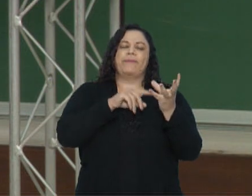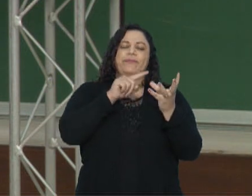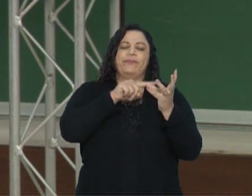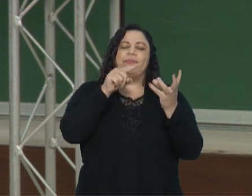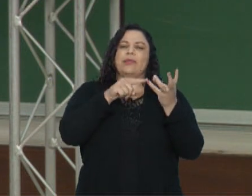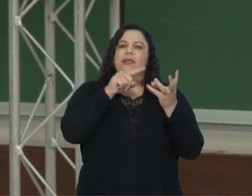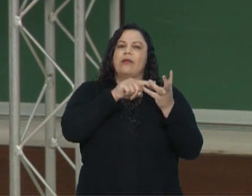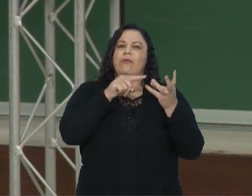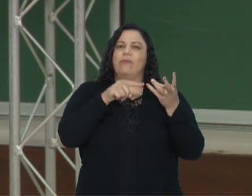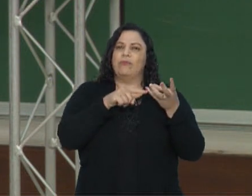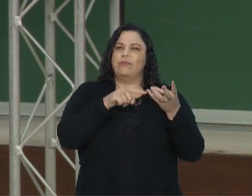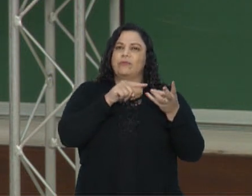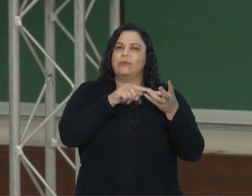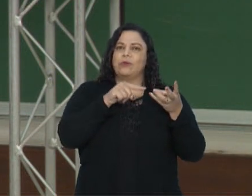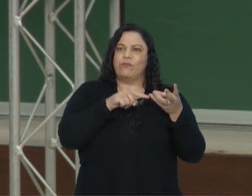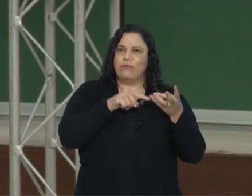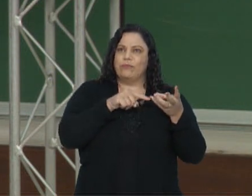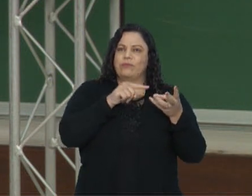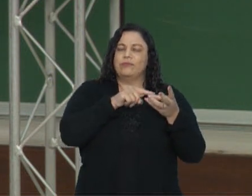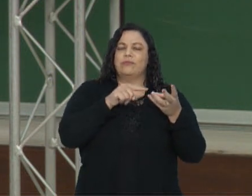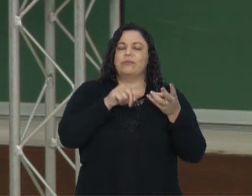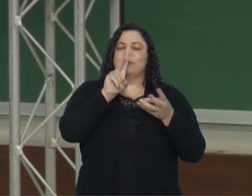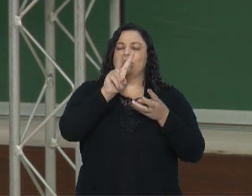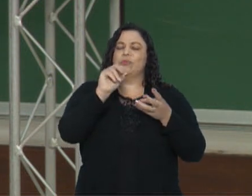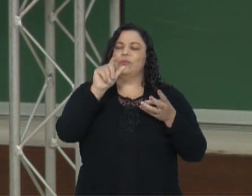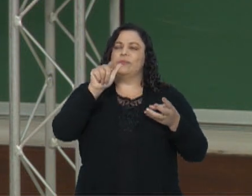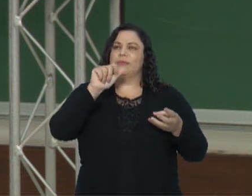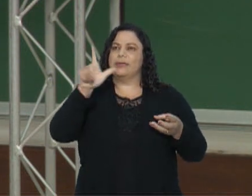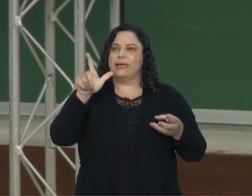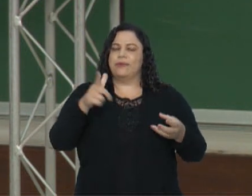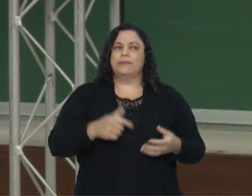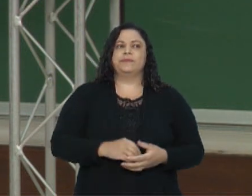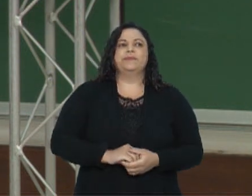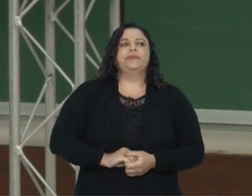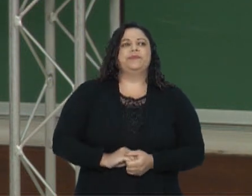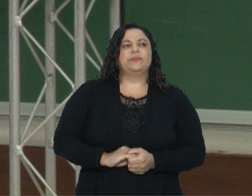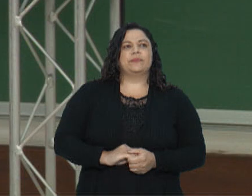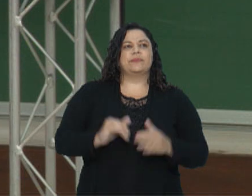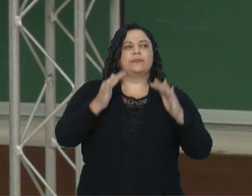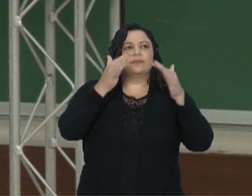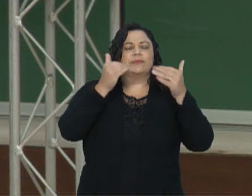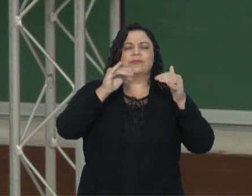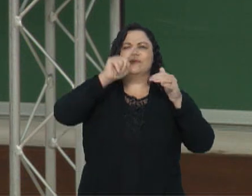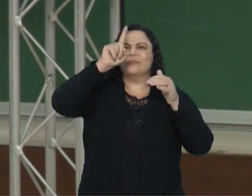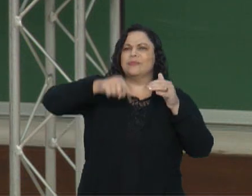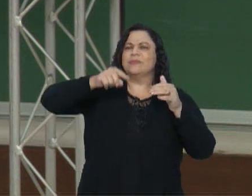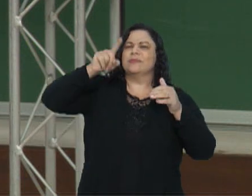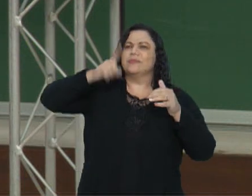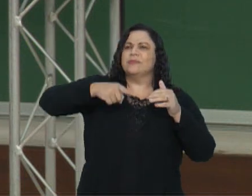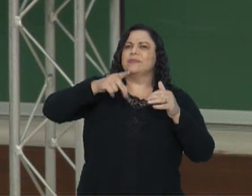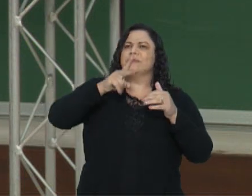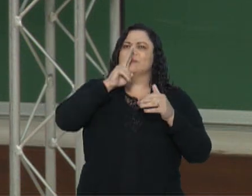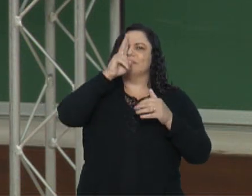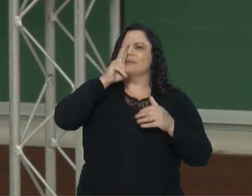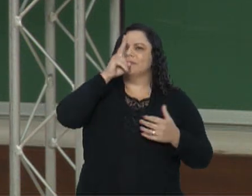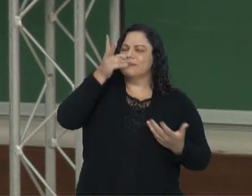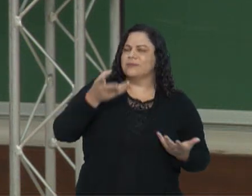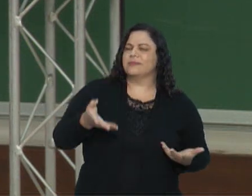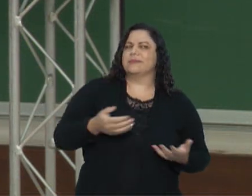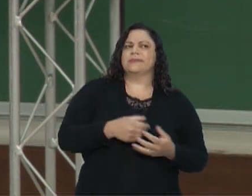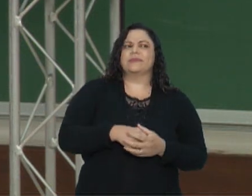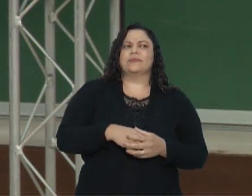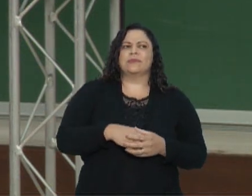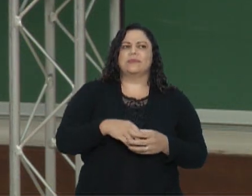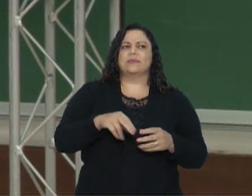As vocales, vale? Um exemplo. Acentuação. Mira, essa é a sílaba tônica, a sílaba mais forte. Termina em